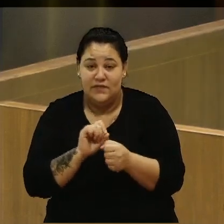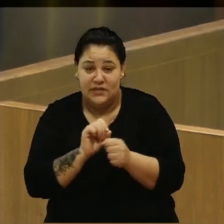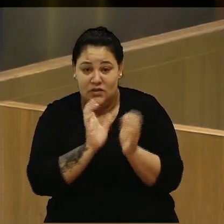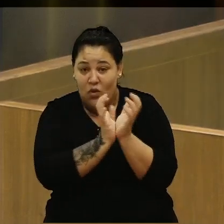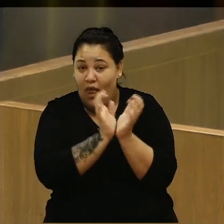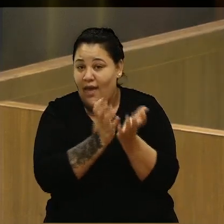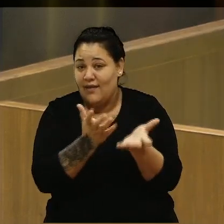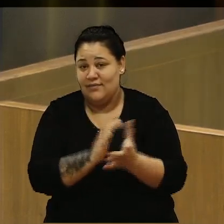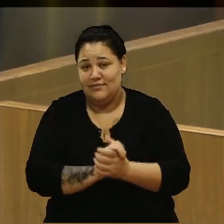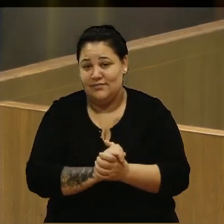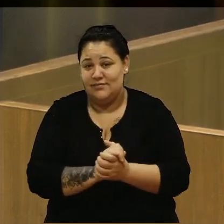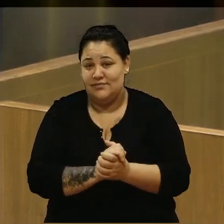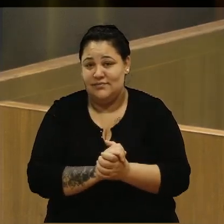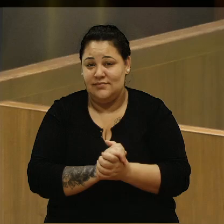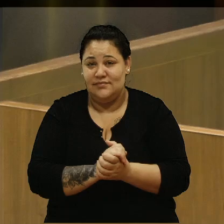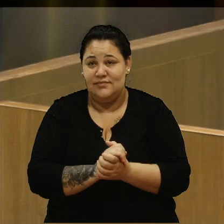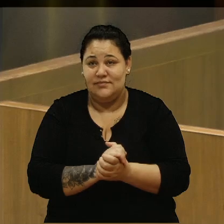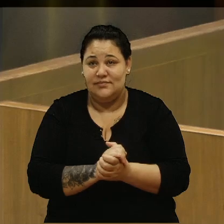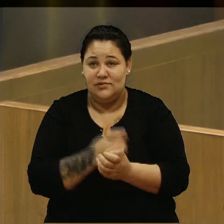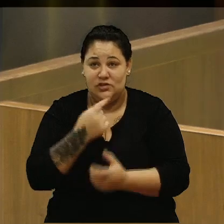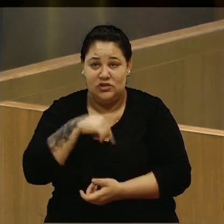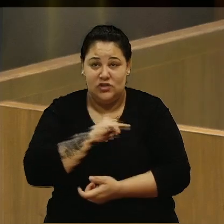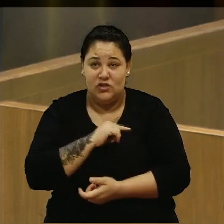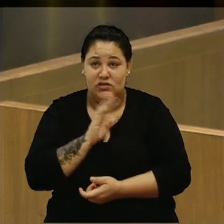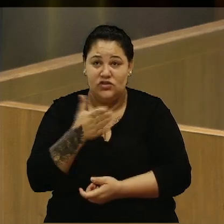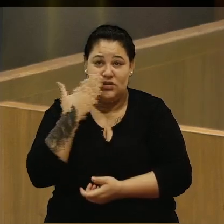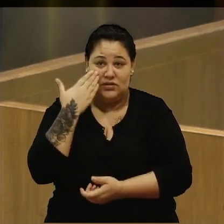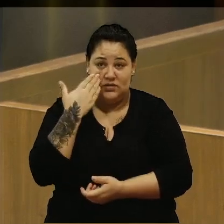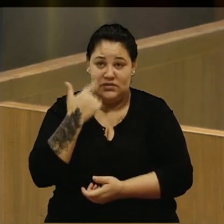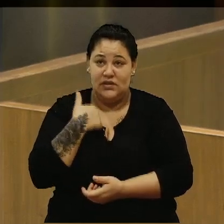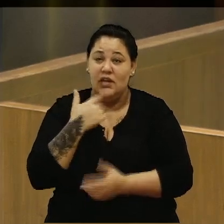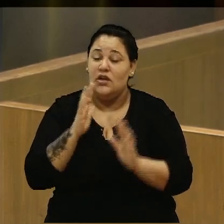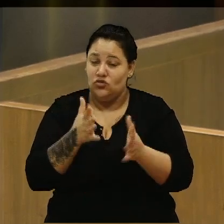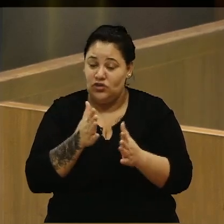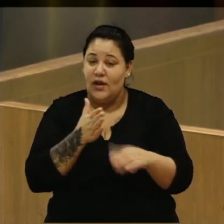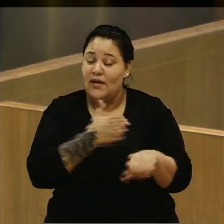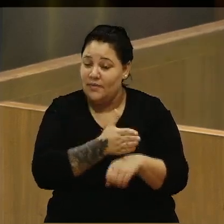colega. A gente já teve, eu já intervi para separar